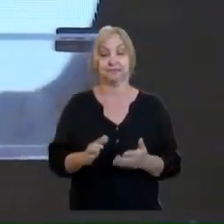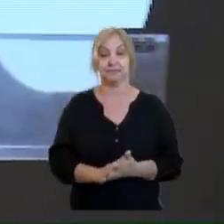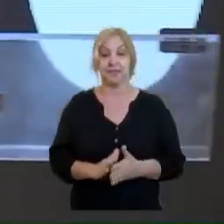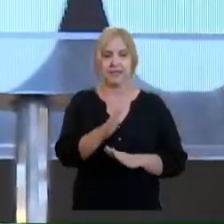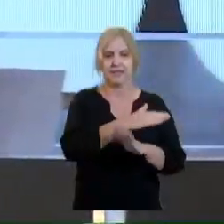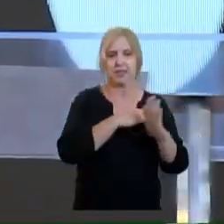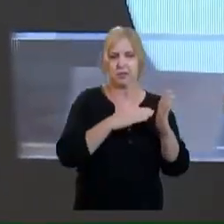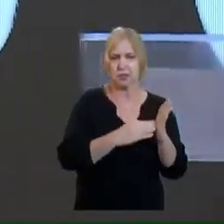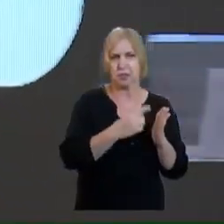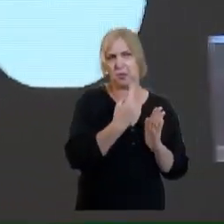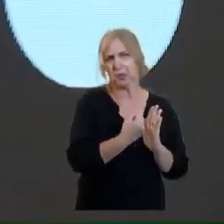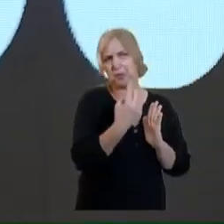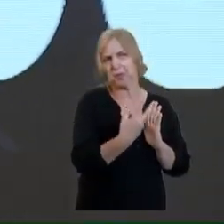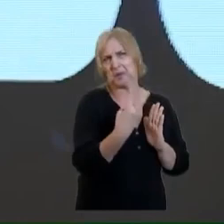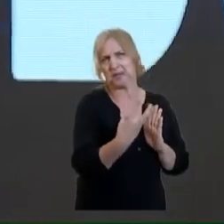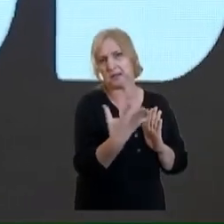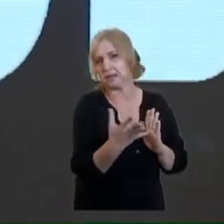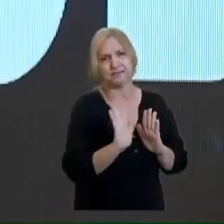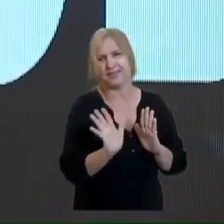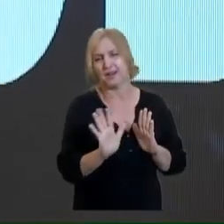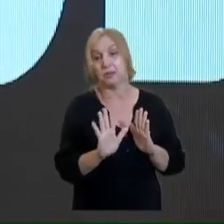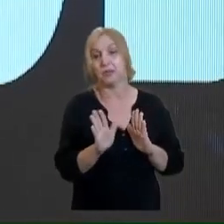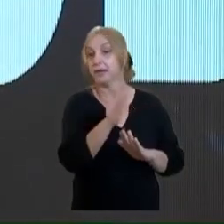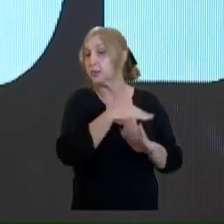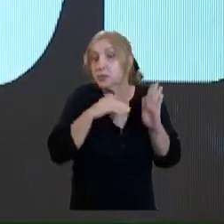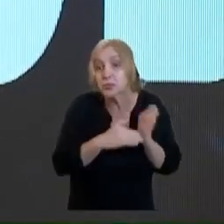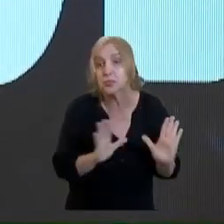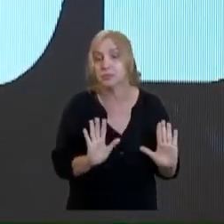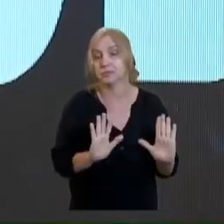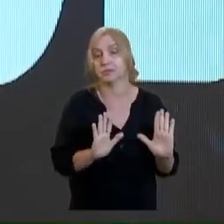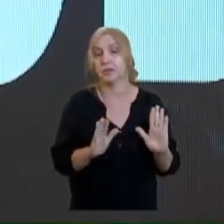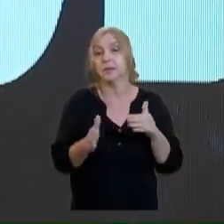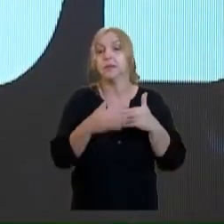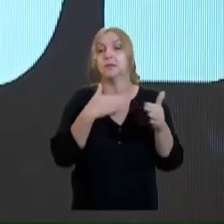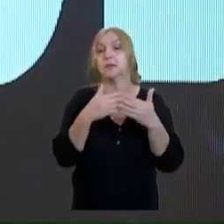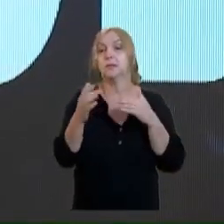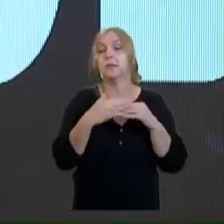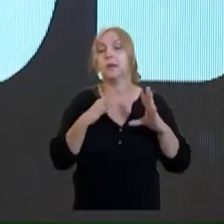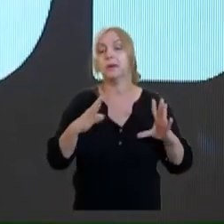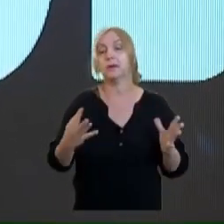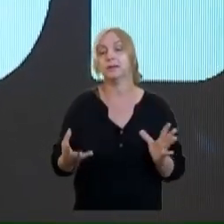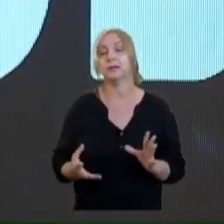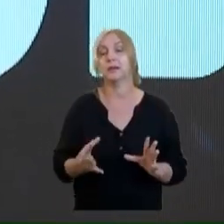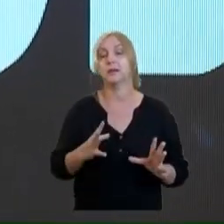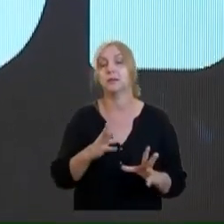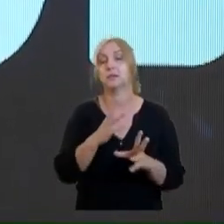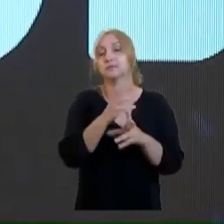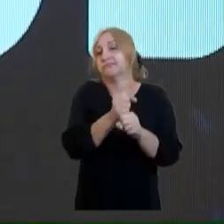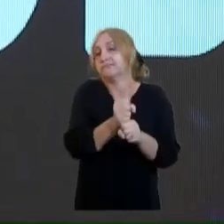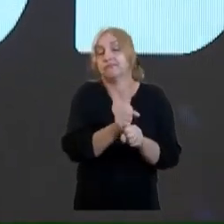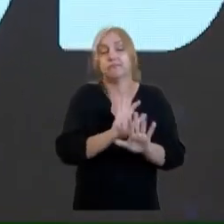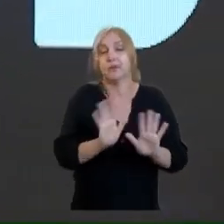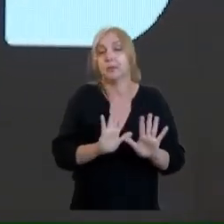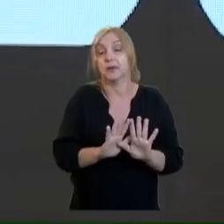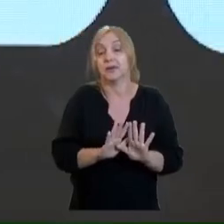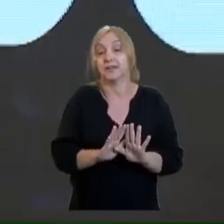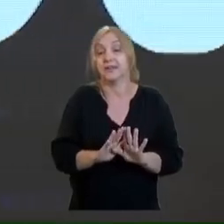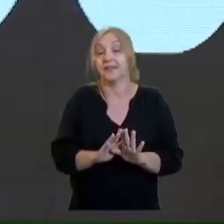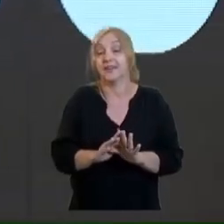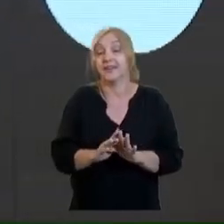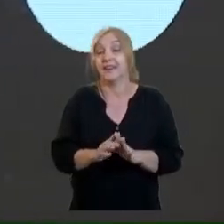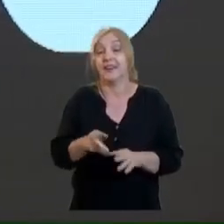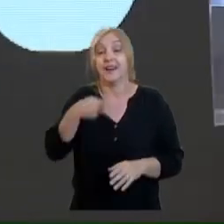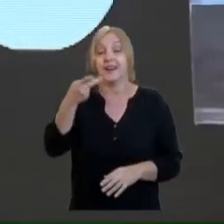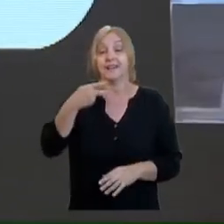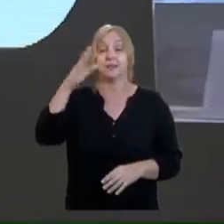não conta, 2, 3, 4, 5, tudo é tudo. Não importa a quantidade, porque quantas são as promessas de